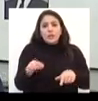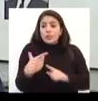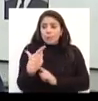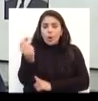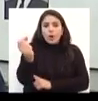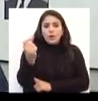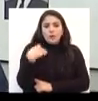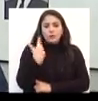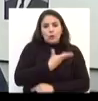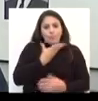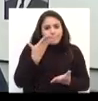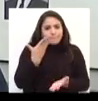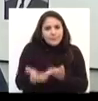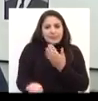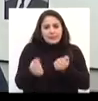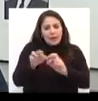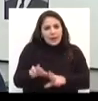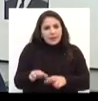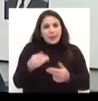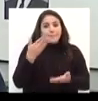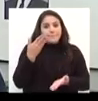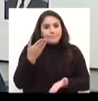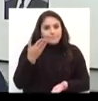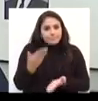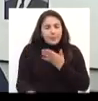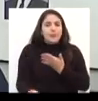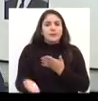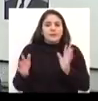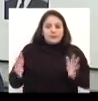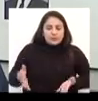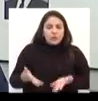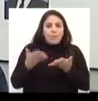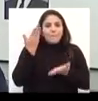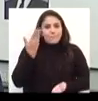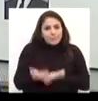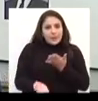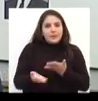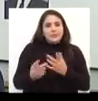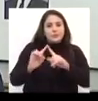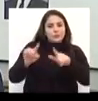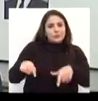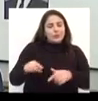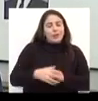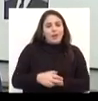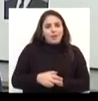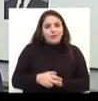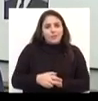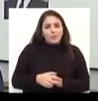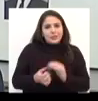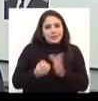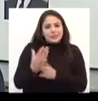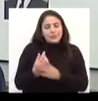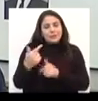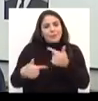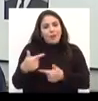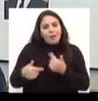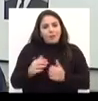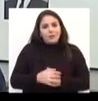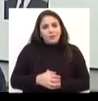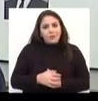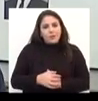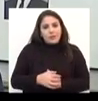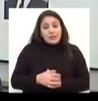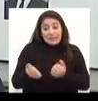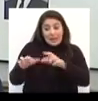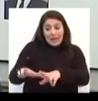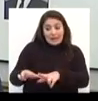nós perdemos a área, perdemos incentivos, perdemos a geração de empregos e a área fica para um banco, não é mais do município de Passo